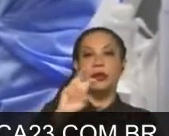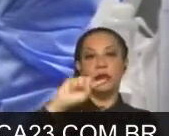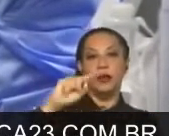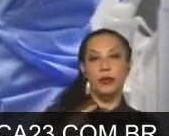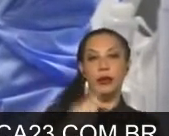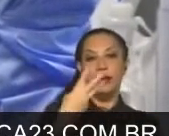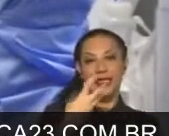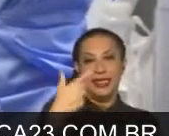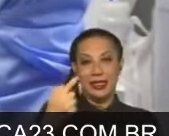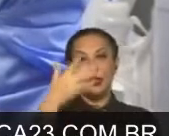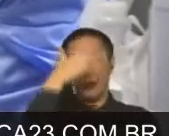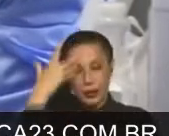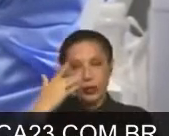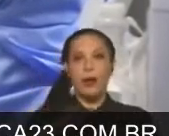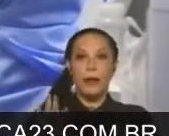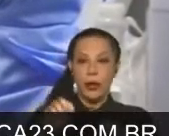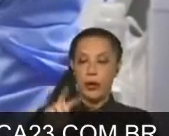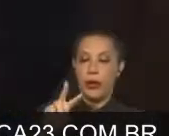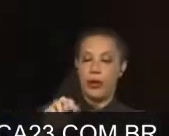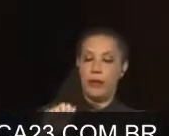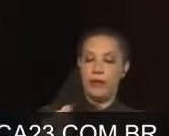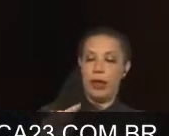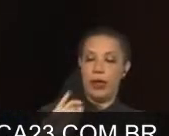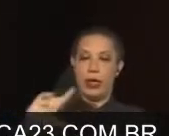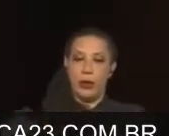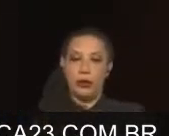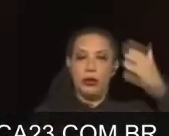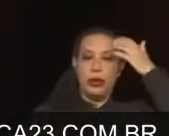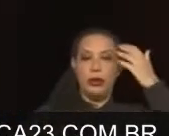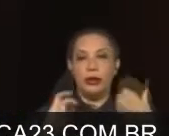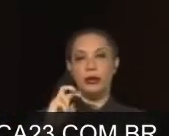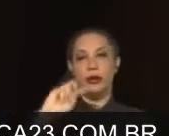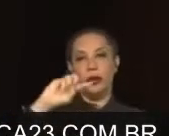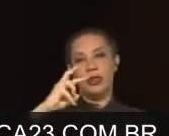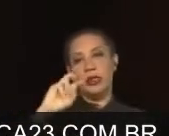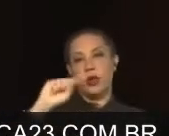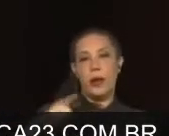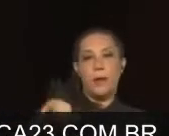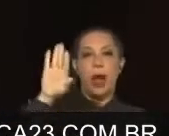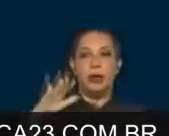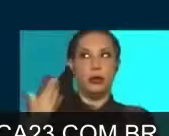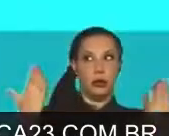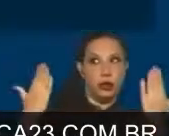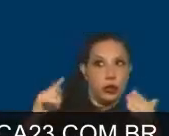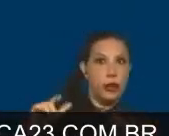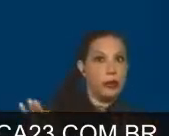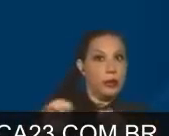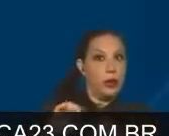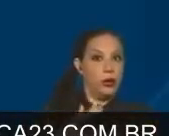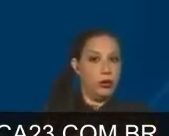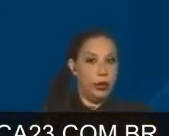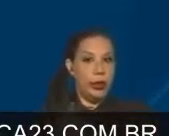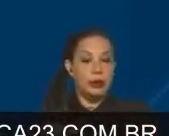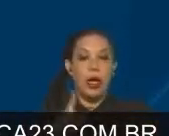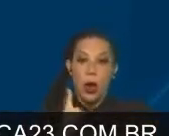5.037 casos confirmados de varíola dos macacos e mais 5.391 casos suspeitos da doença. O maior número de